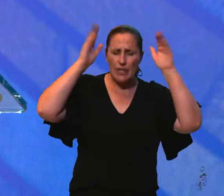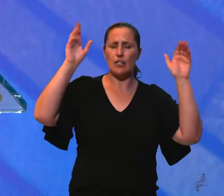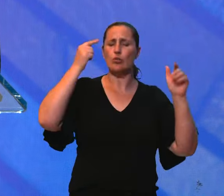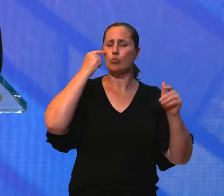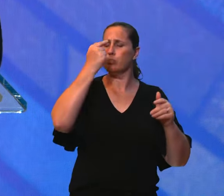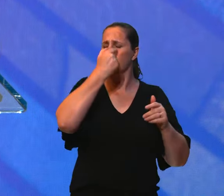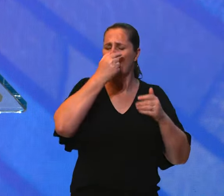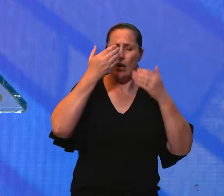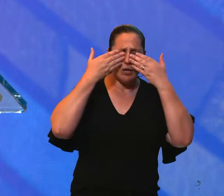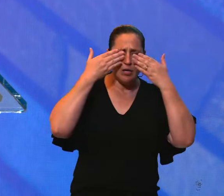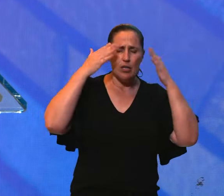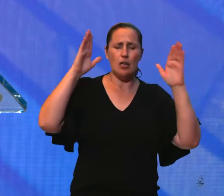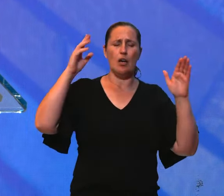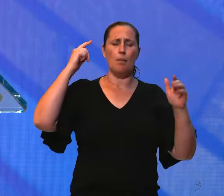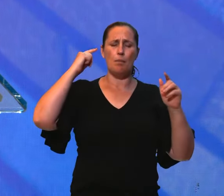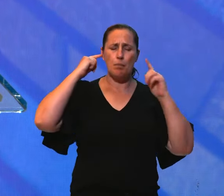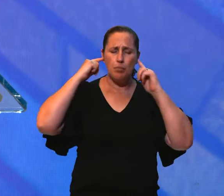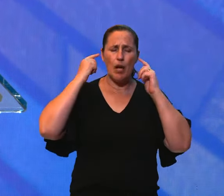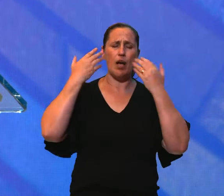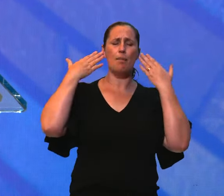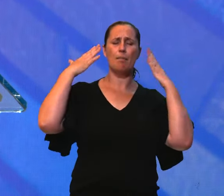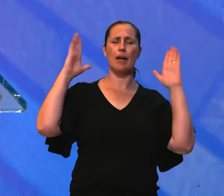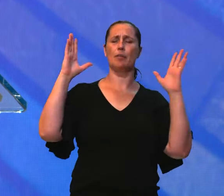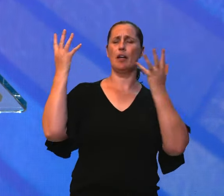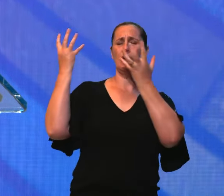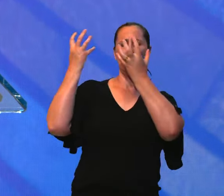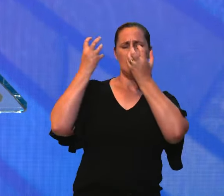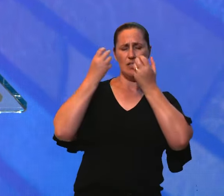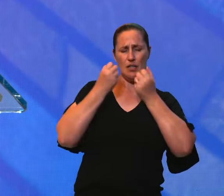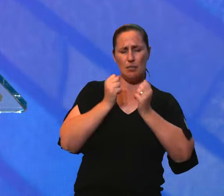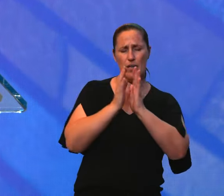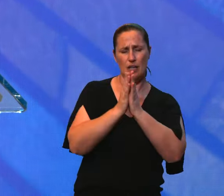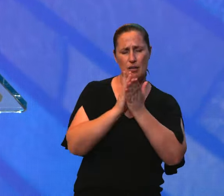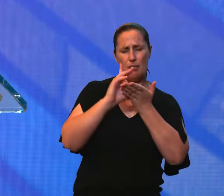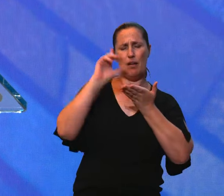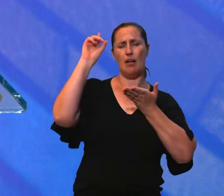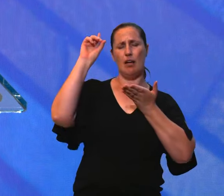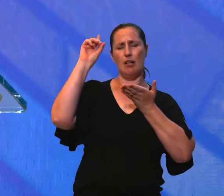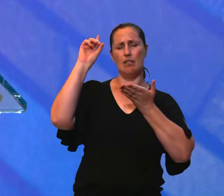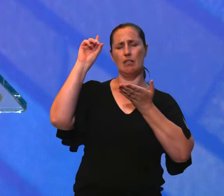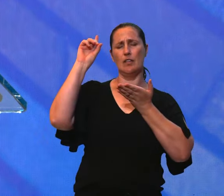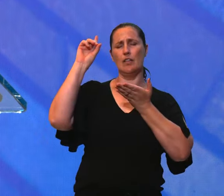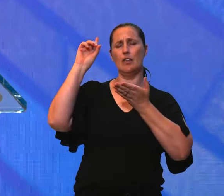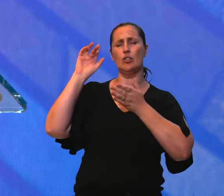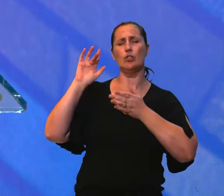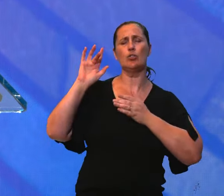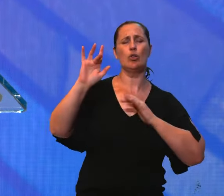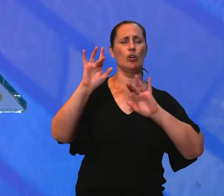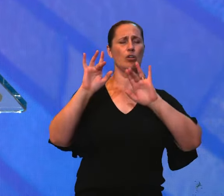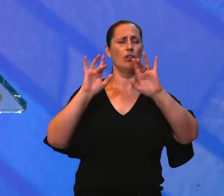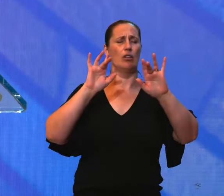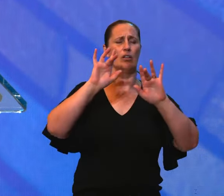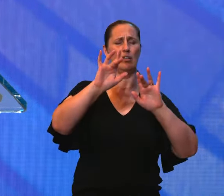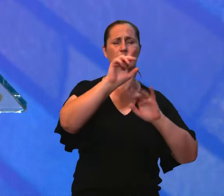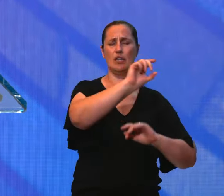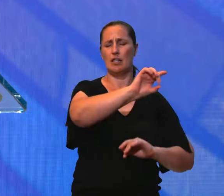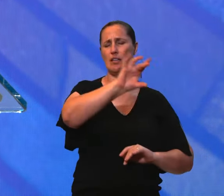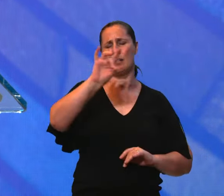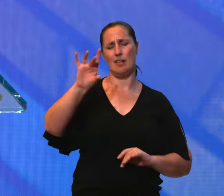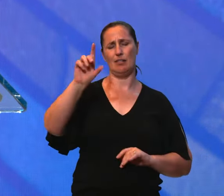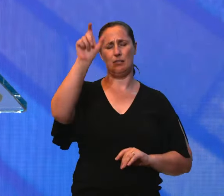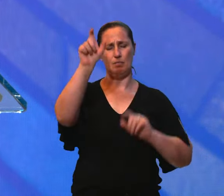olho aberto todo ouvido aberto para receber a palavra e ela agirá conforme à vontade de Deus hoje à